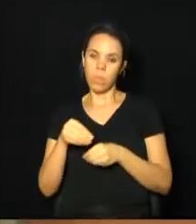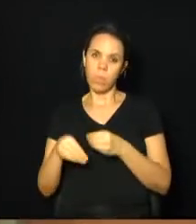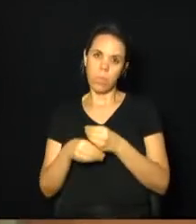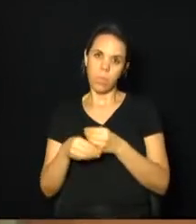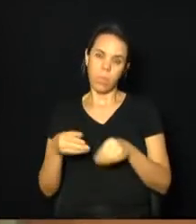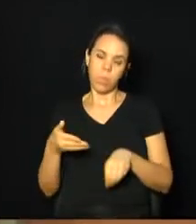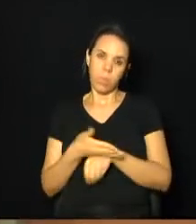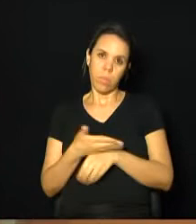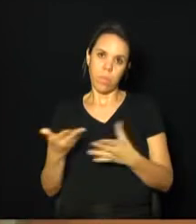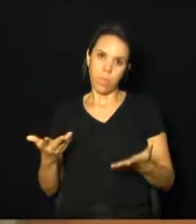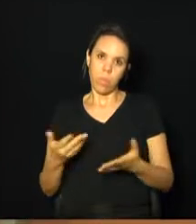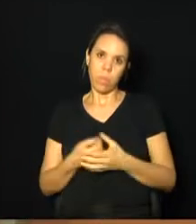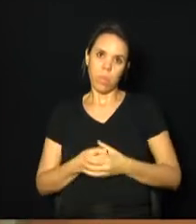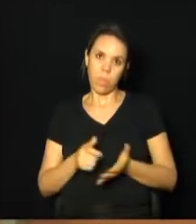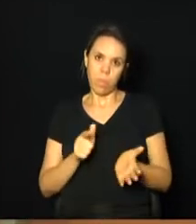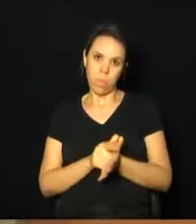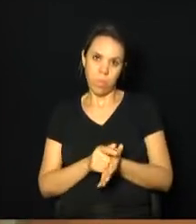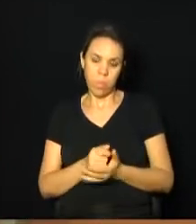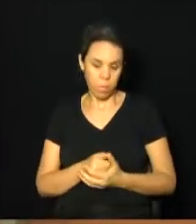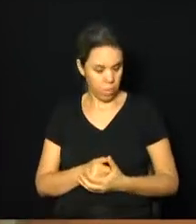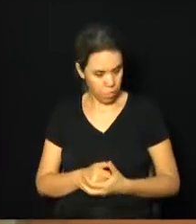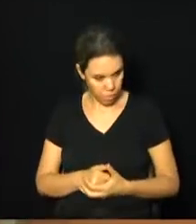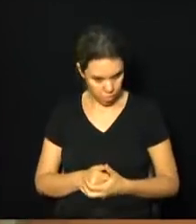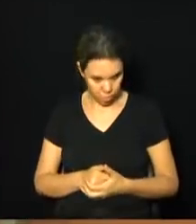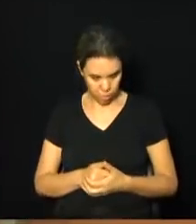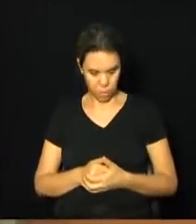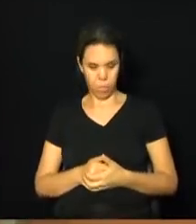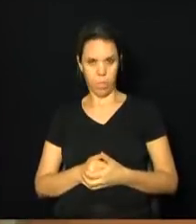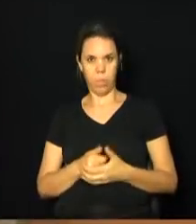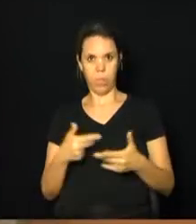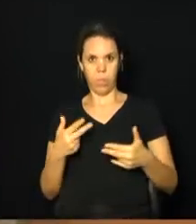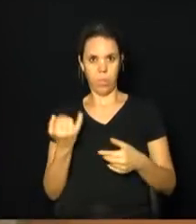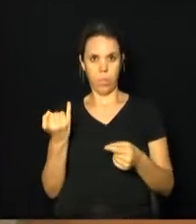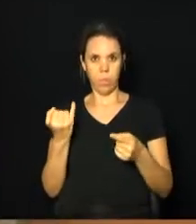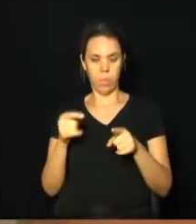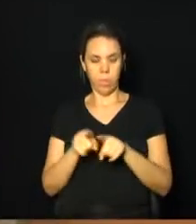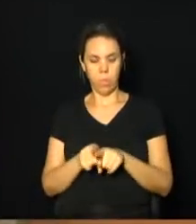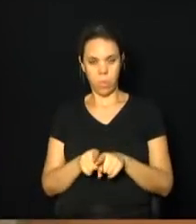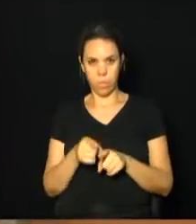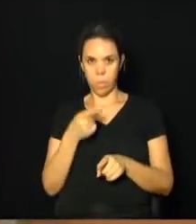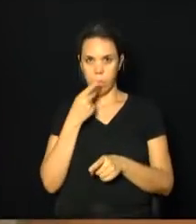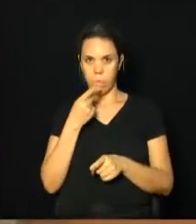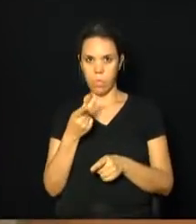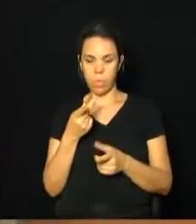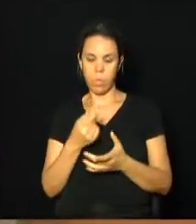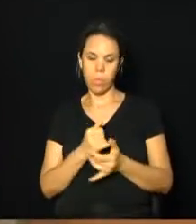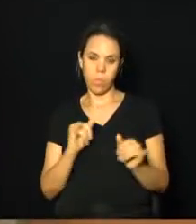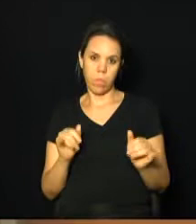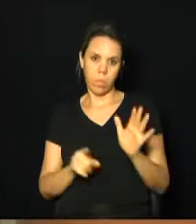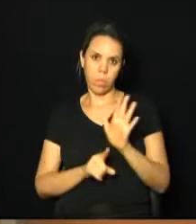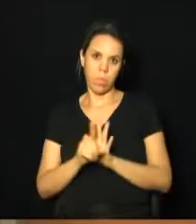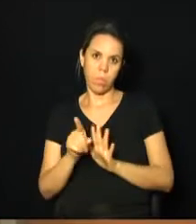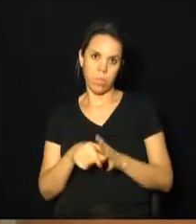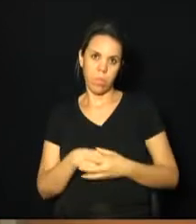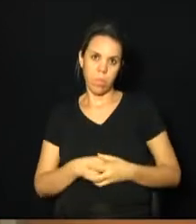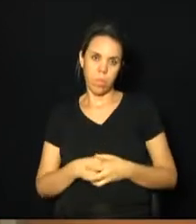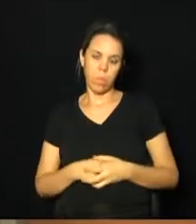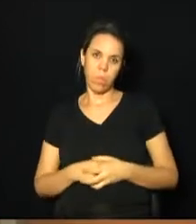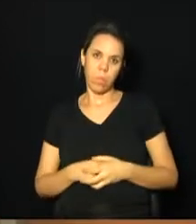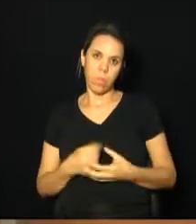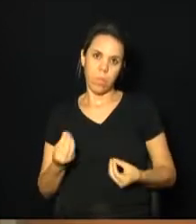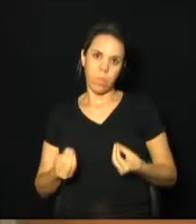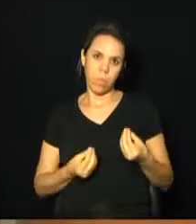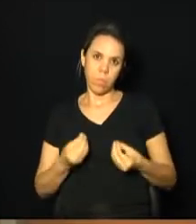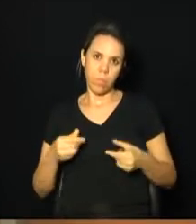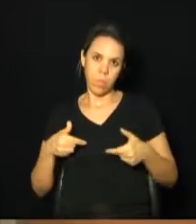hoje, sair do papel. Outra coisa também que eu queria perguntar seria com